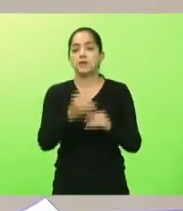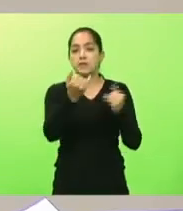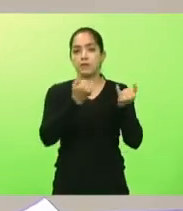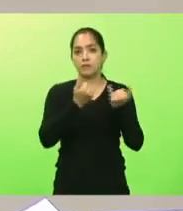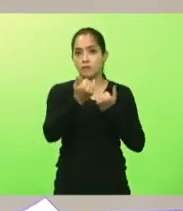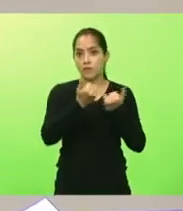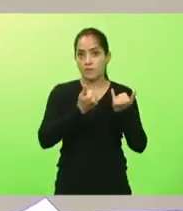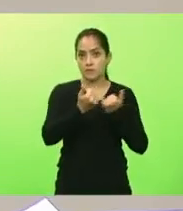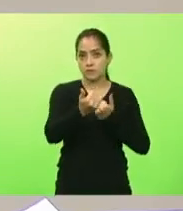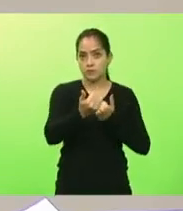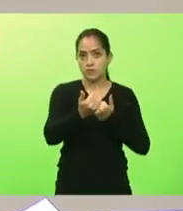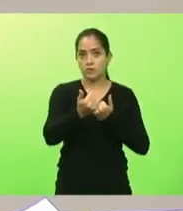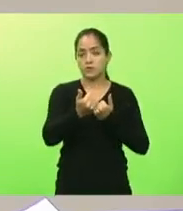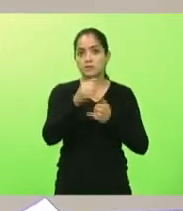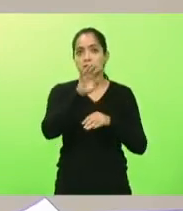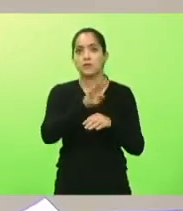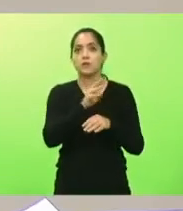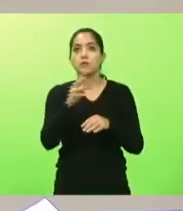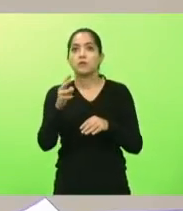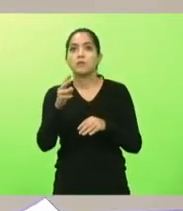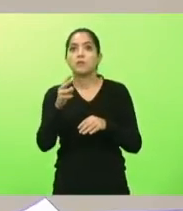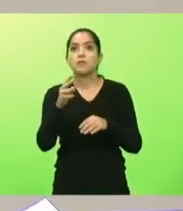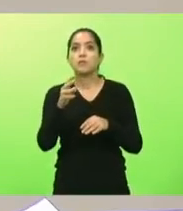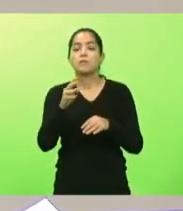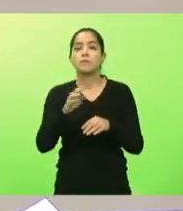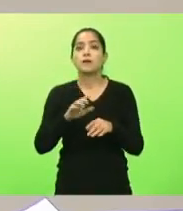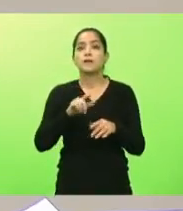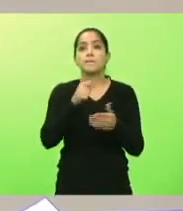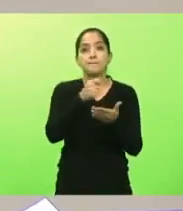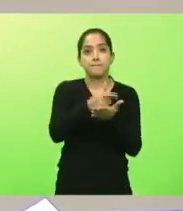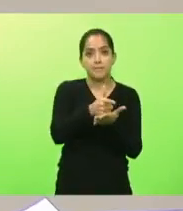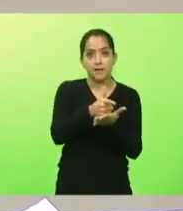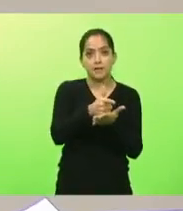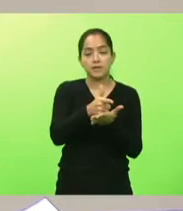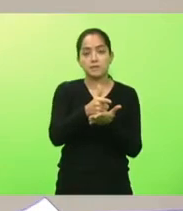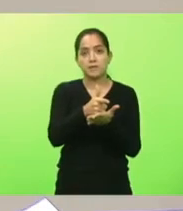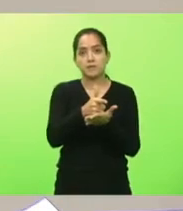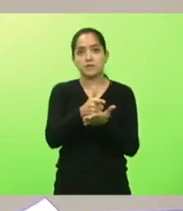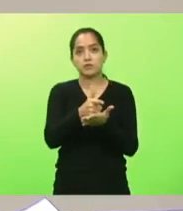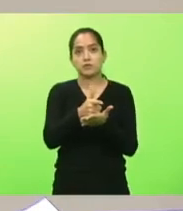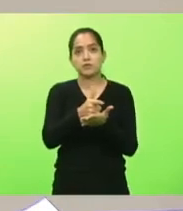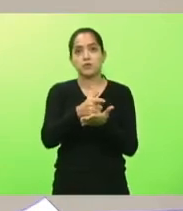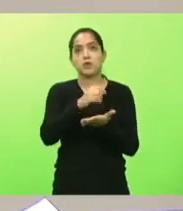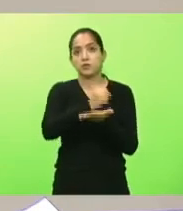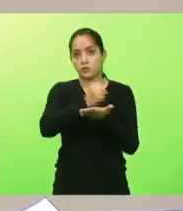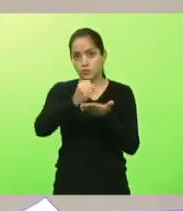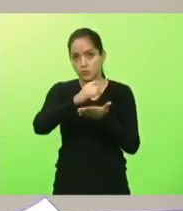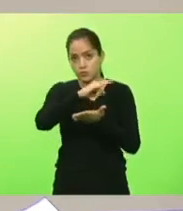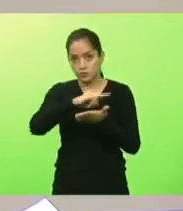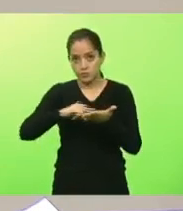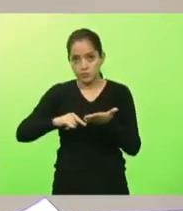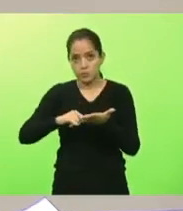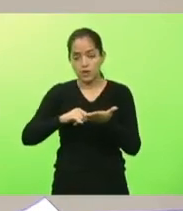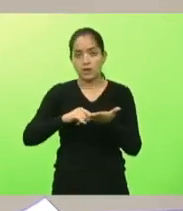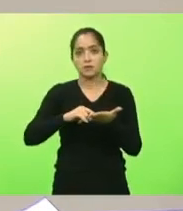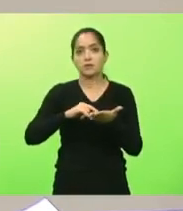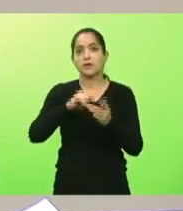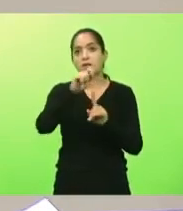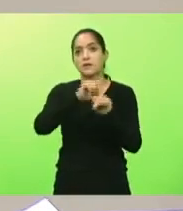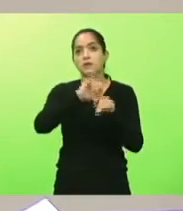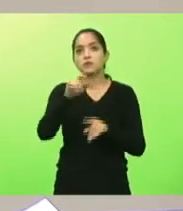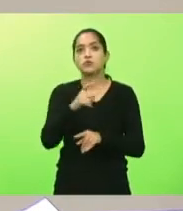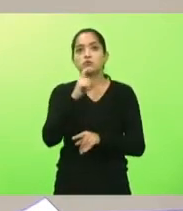informações acerca da ordem cronológica das datas de empenho e pagamento por fonte dos contratos firmados em julho de 2019